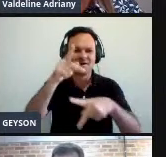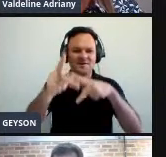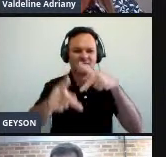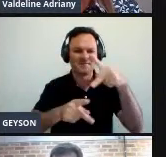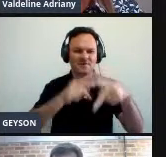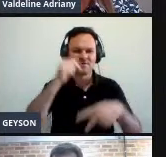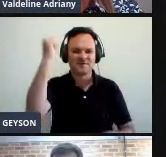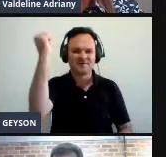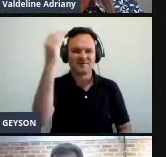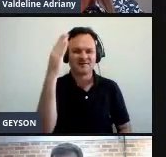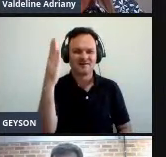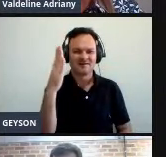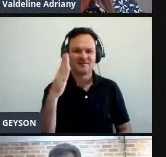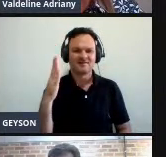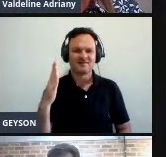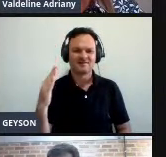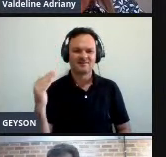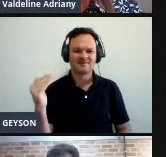Música